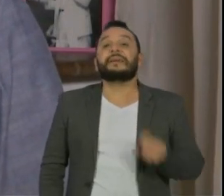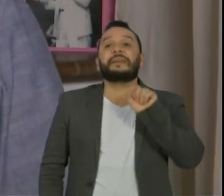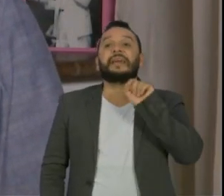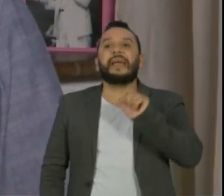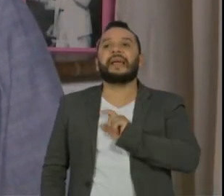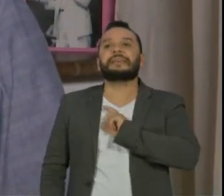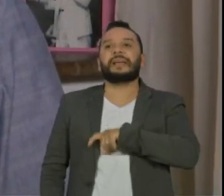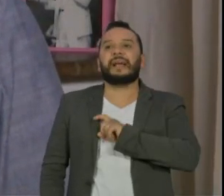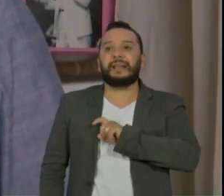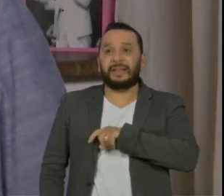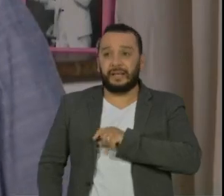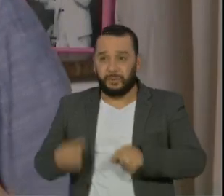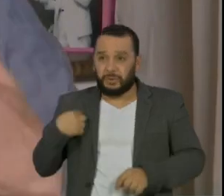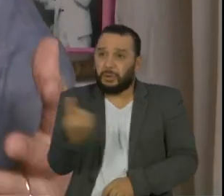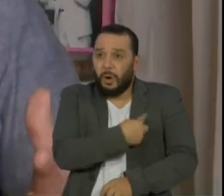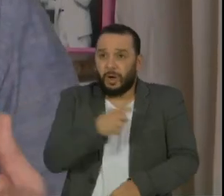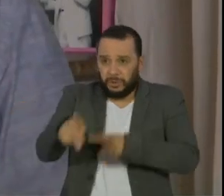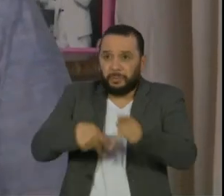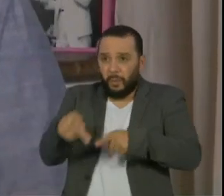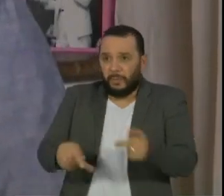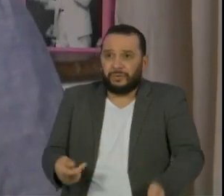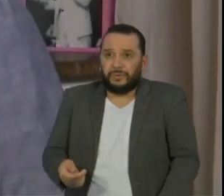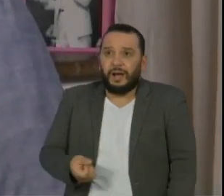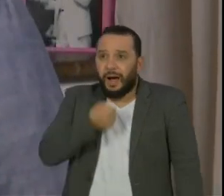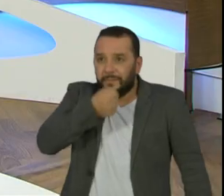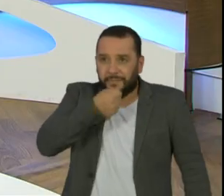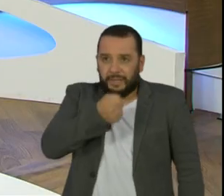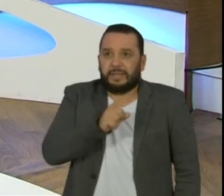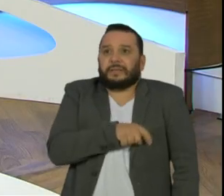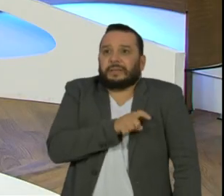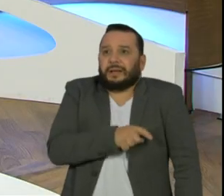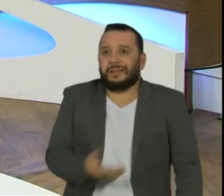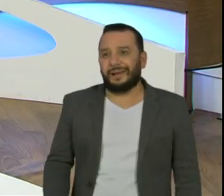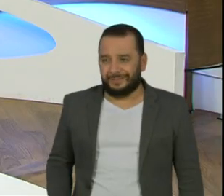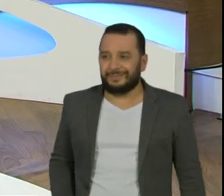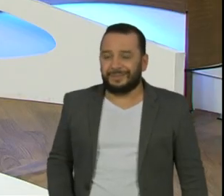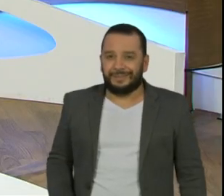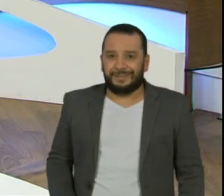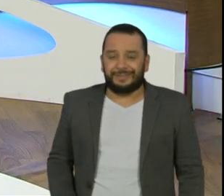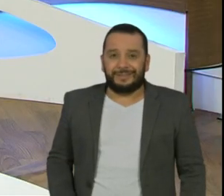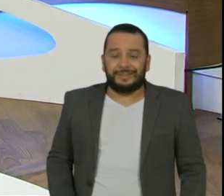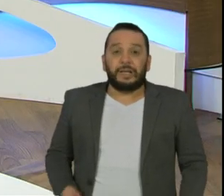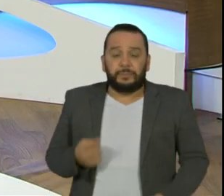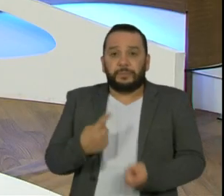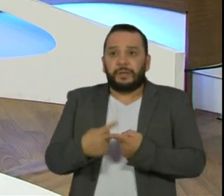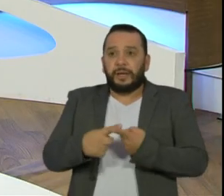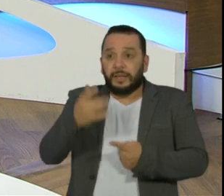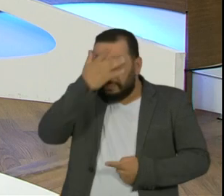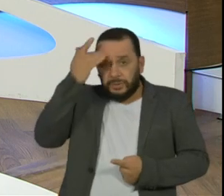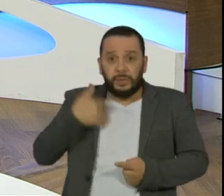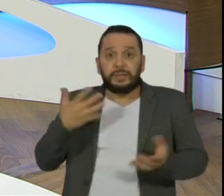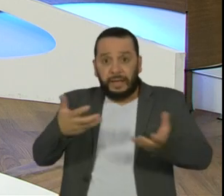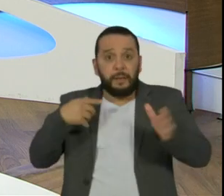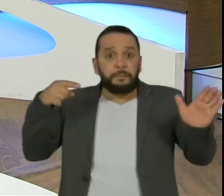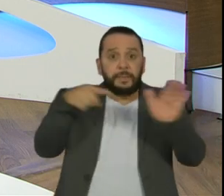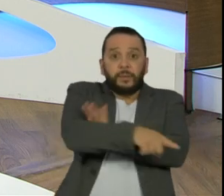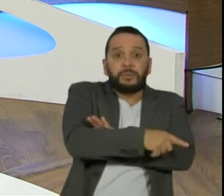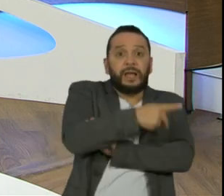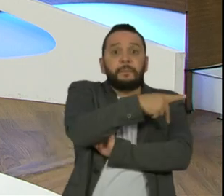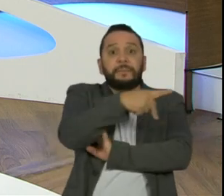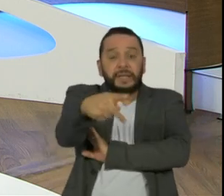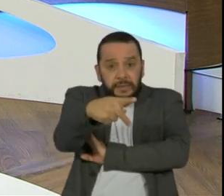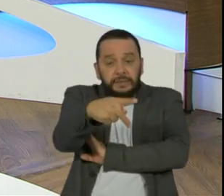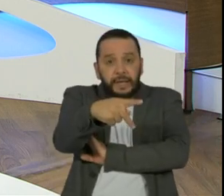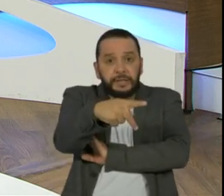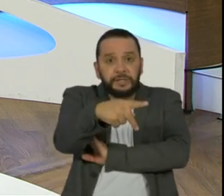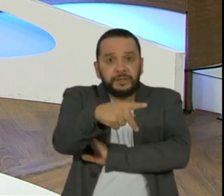sacaneado naquela cena? Nós, né? Tipo, a imprensa ou... Aqueles que gostariam de ouvir da autoridade máxima da República um